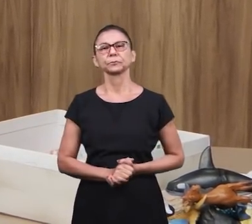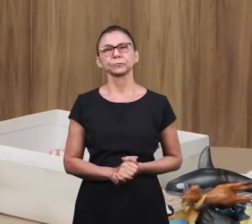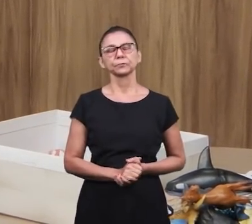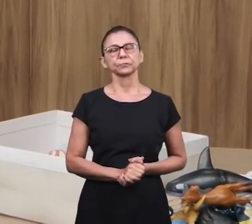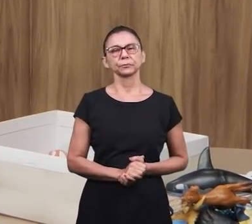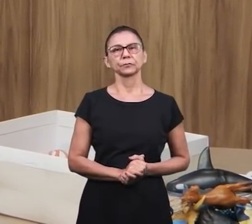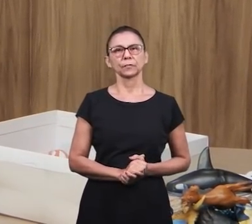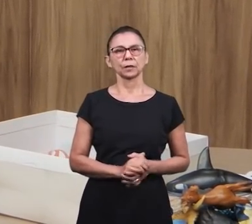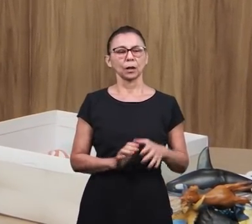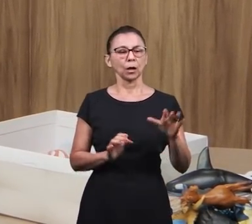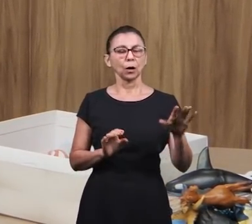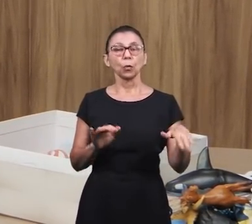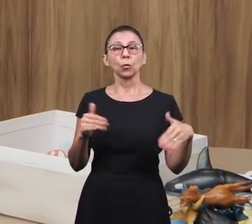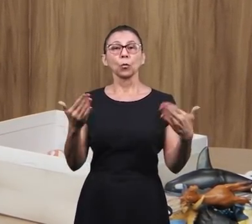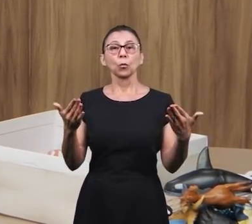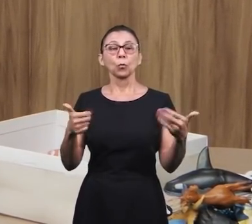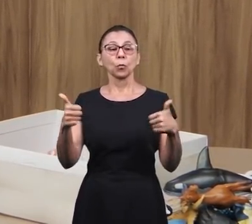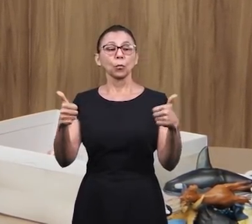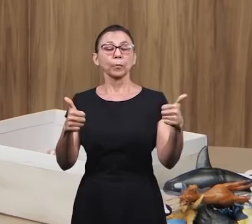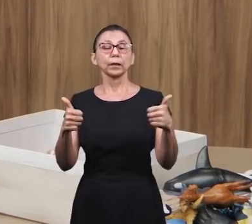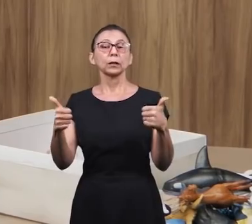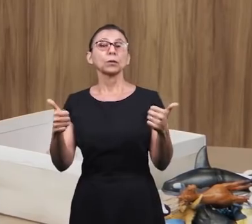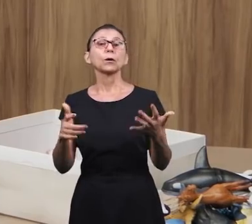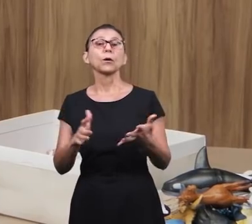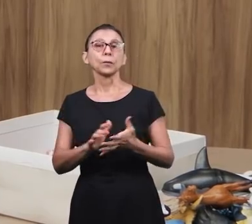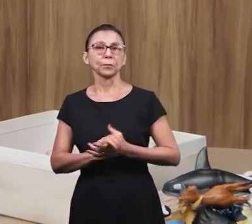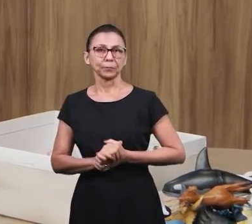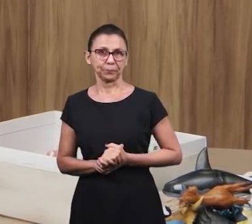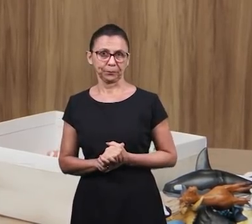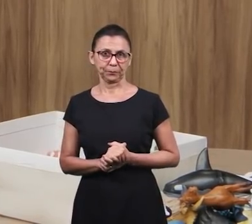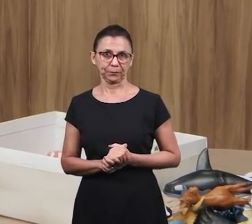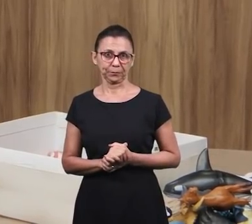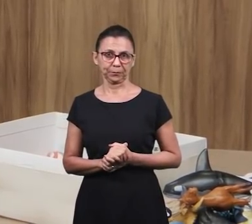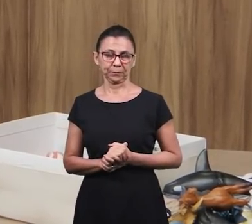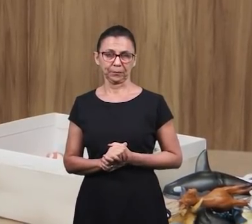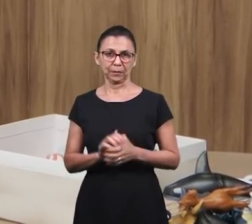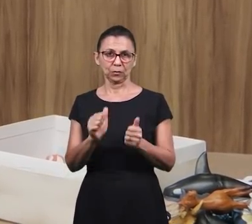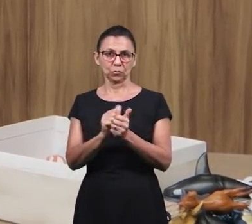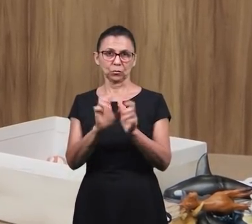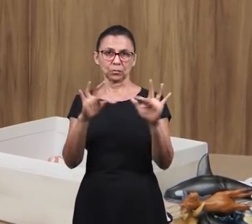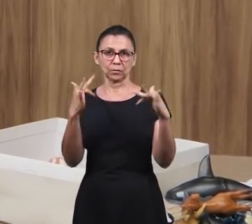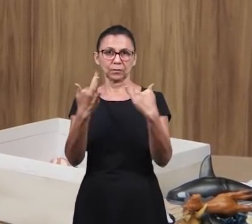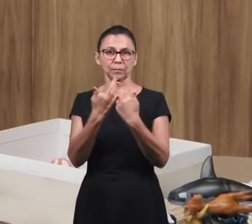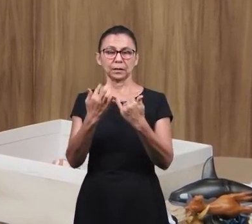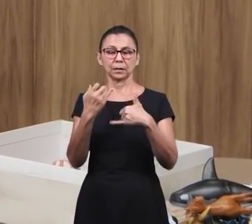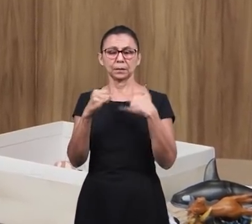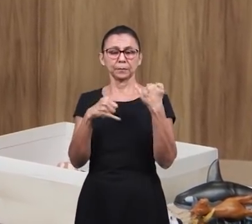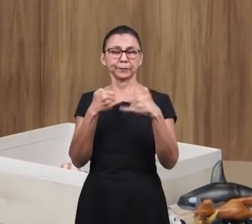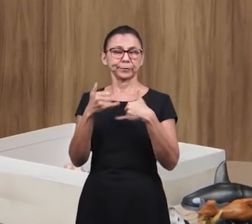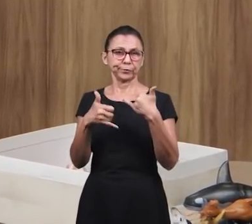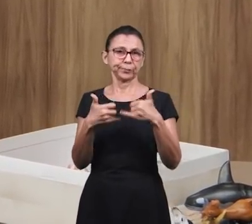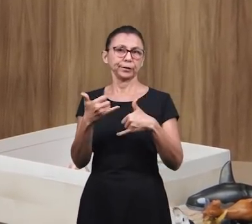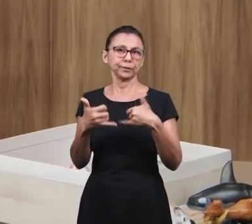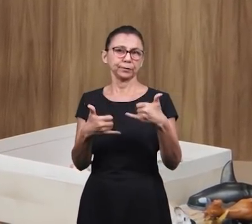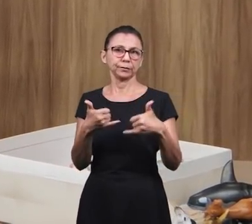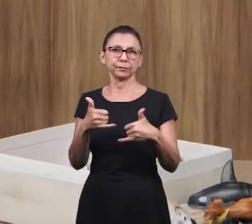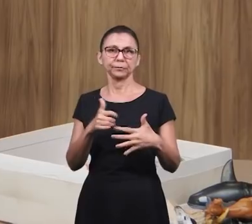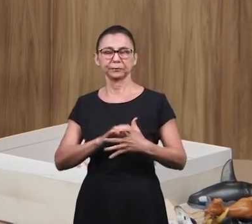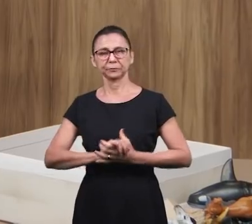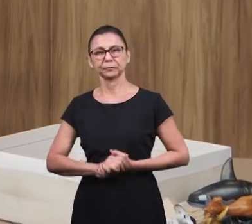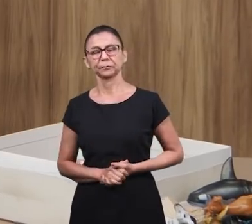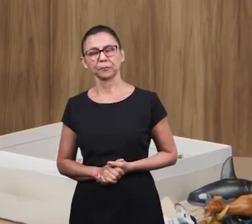tempo e aproveitamos melhor o nosso tempo em família para as brincadeiras. Neste ambiente que